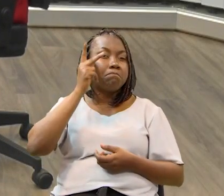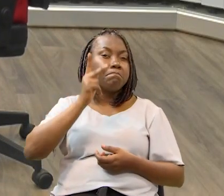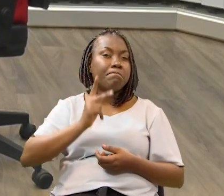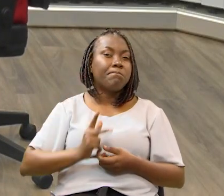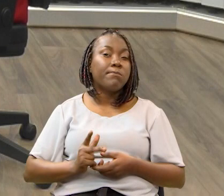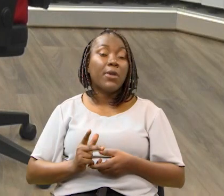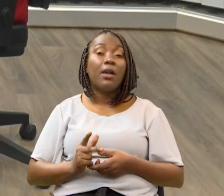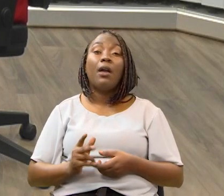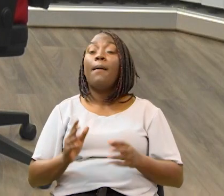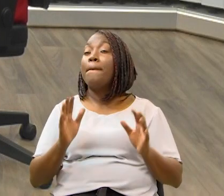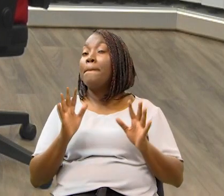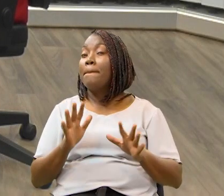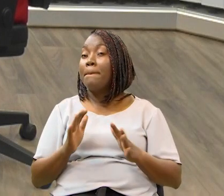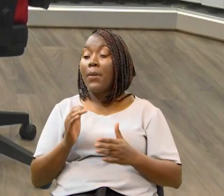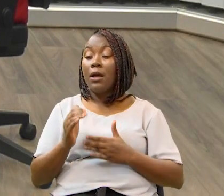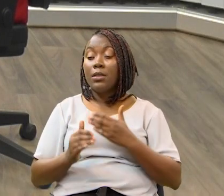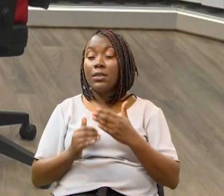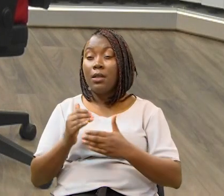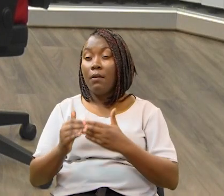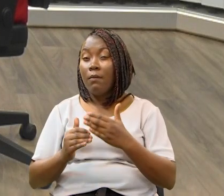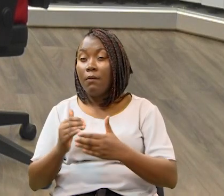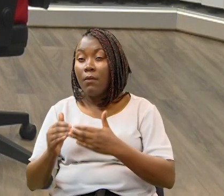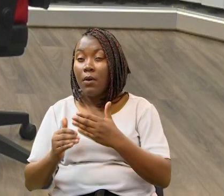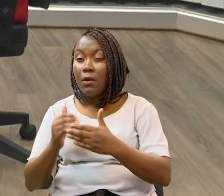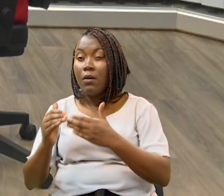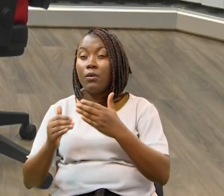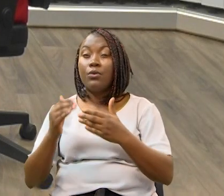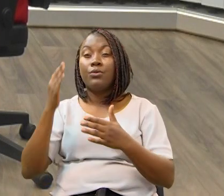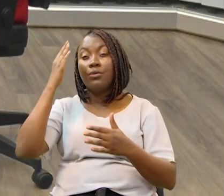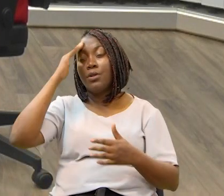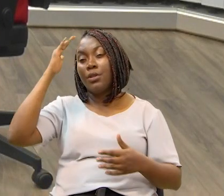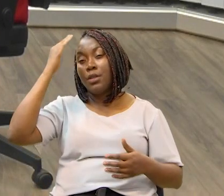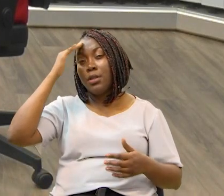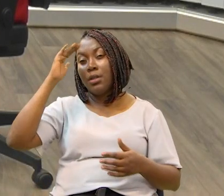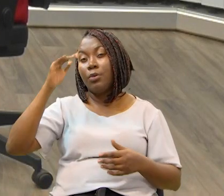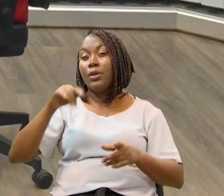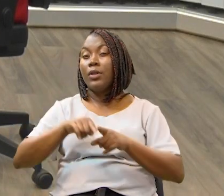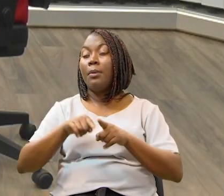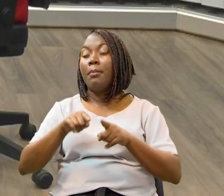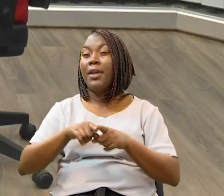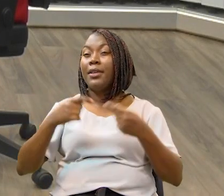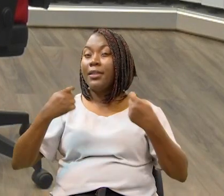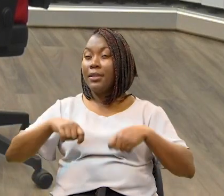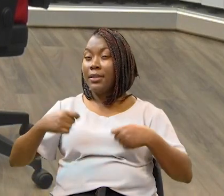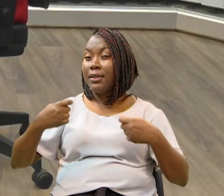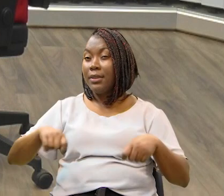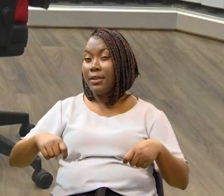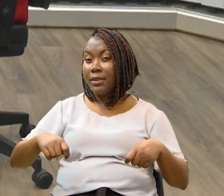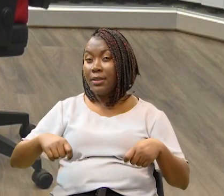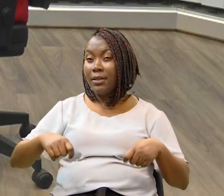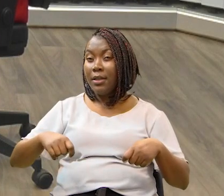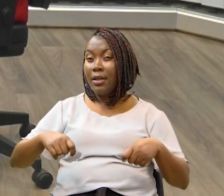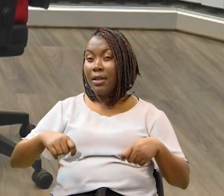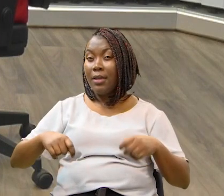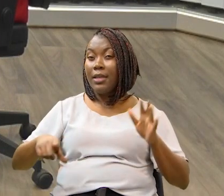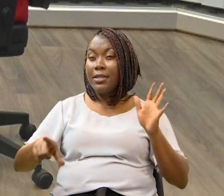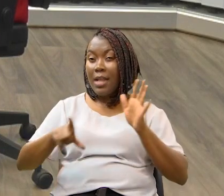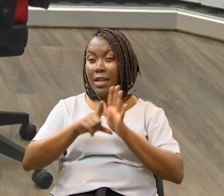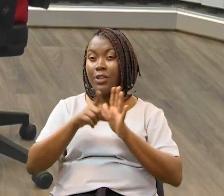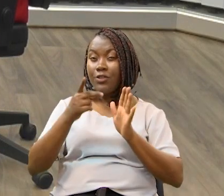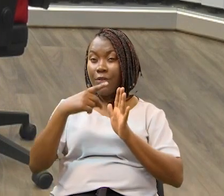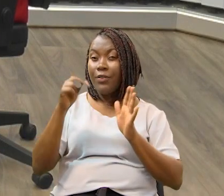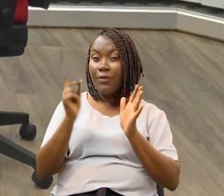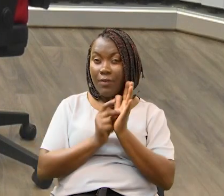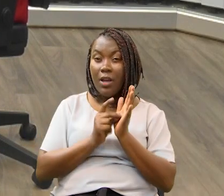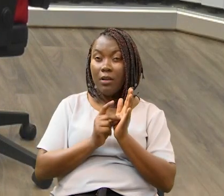acredito com esse avanço que nós estamos entendendo, né, e com a necessidade dessa